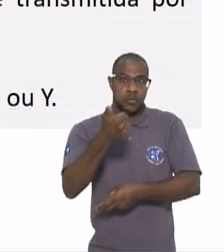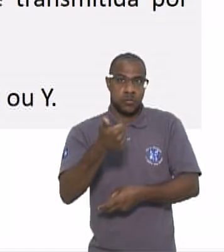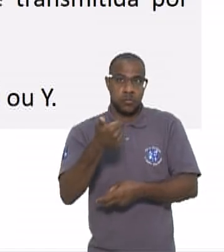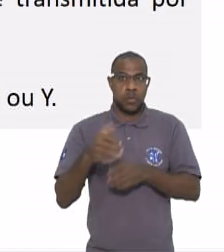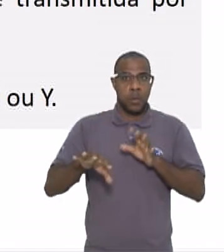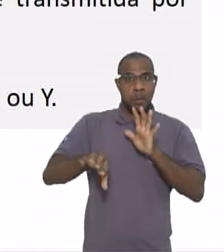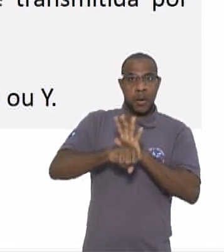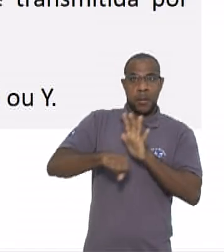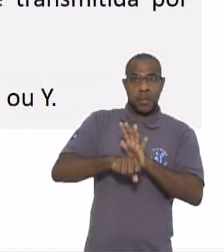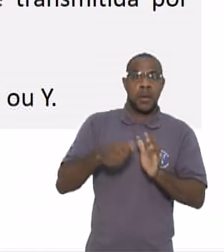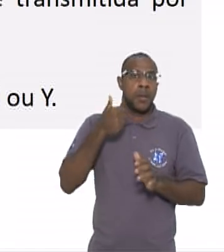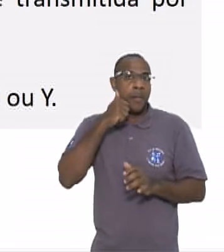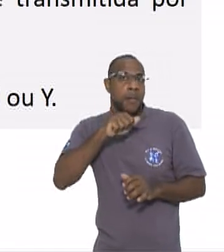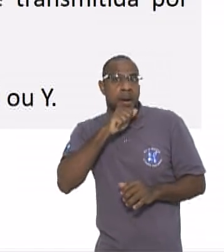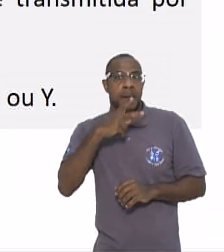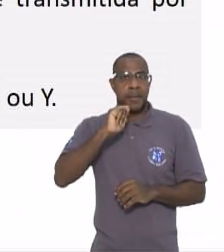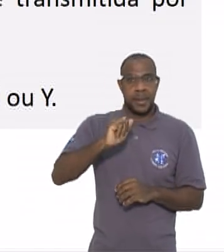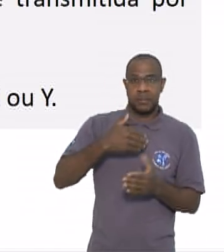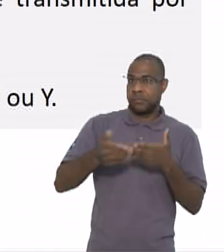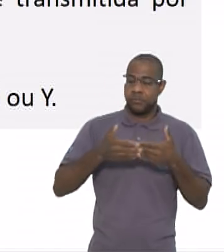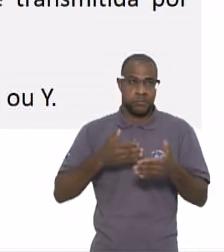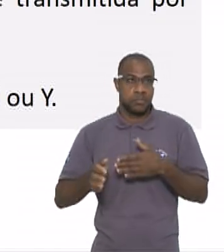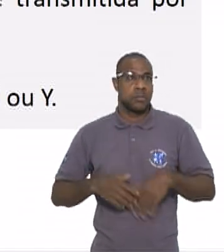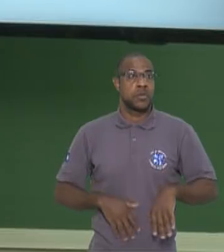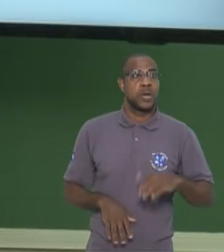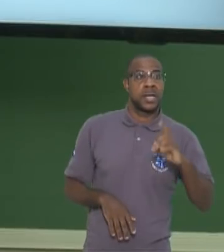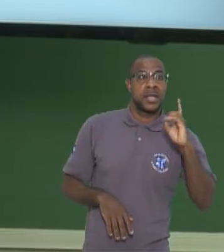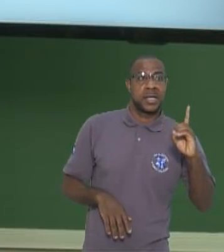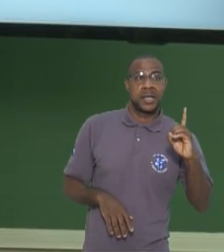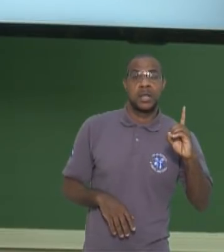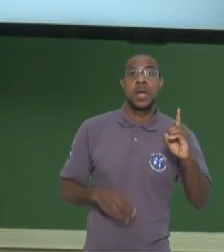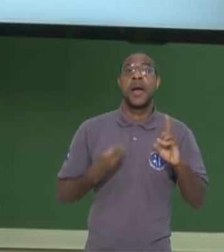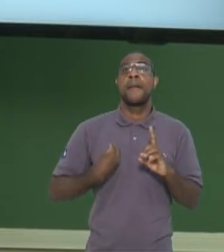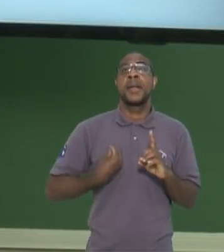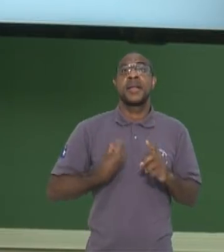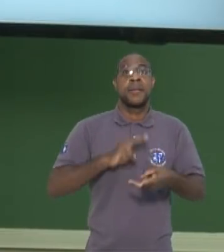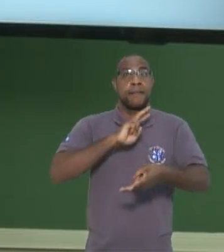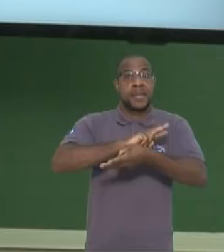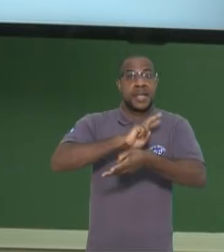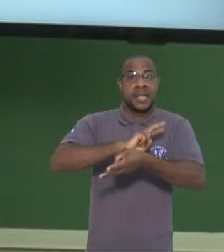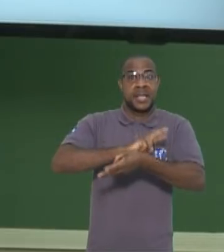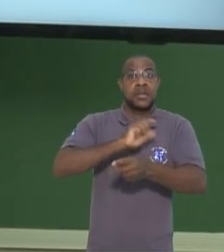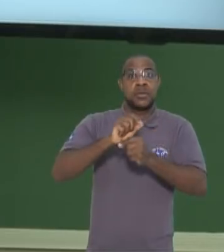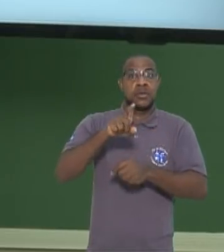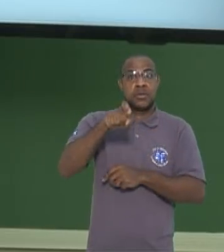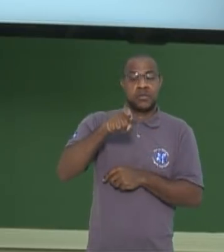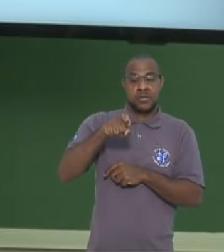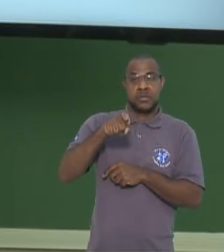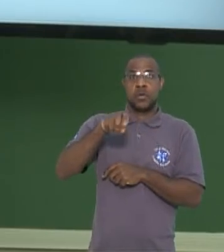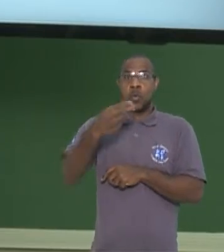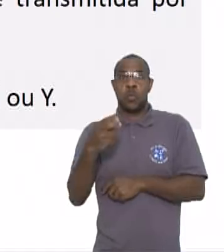dos pais? Ou letra D. É uma anomalia congênita causada pela presença de um cromossomo sexual X ou Y?